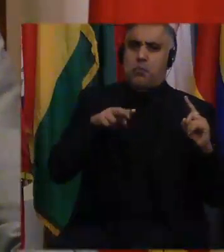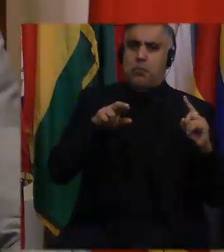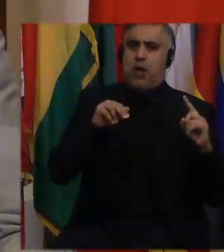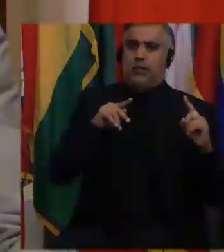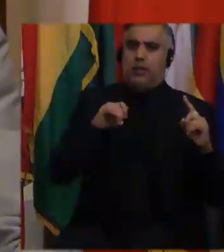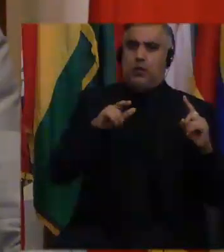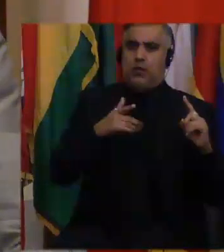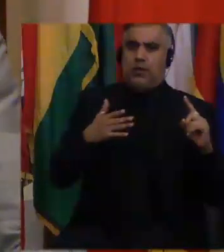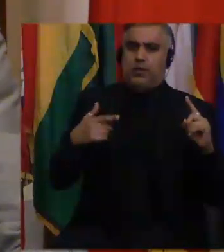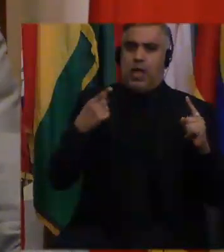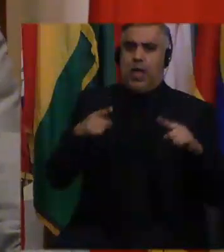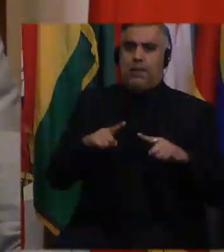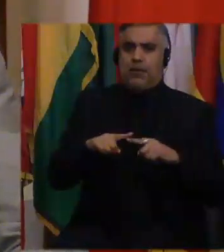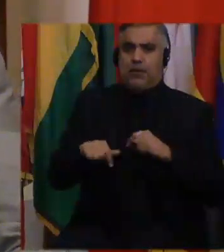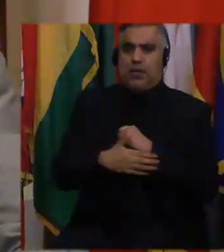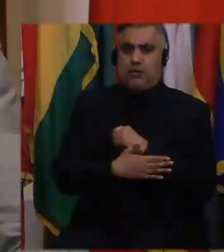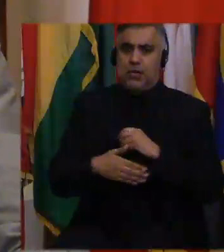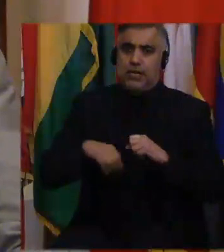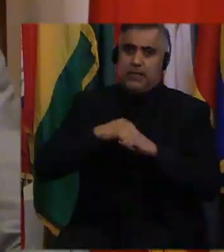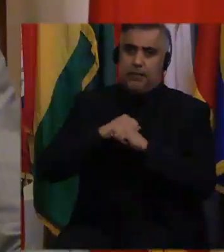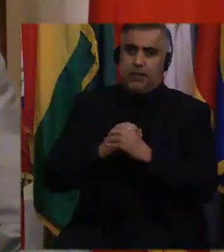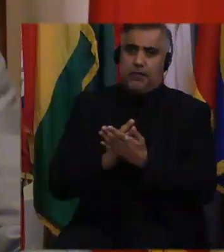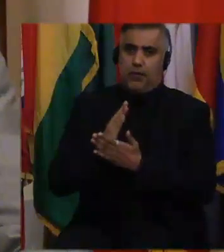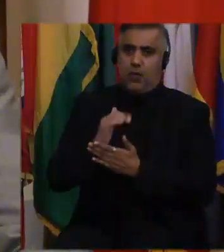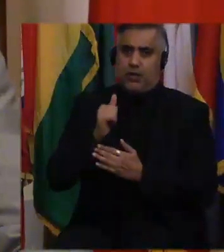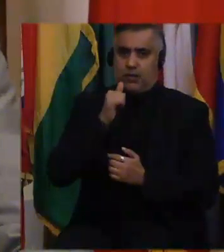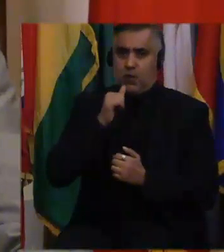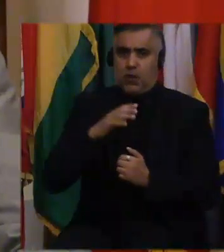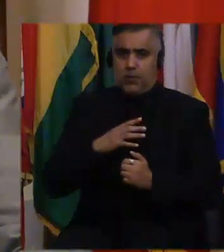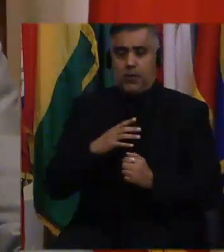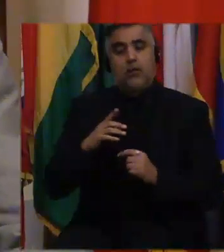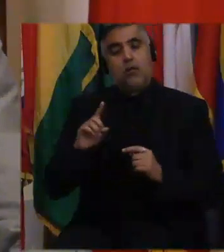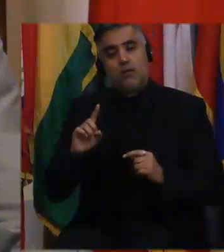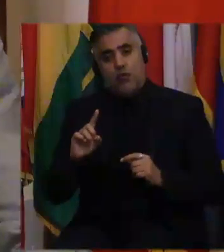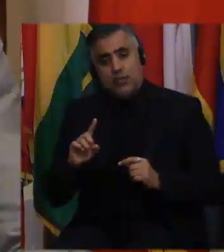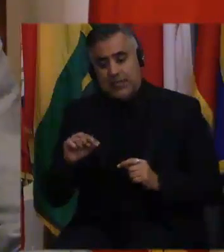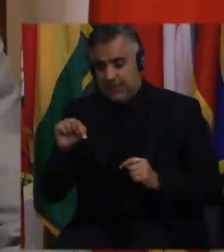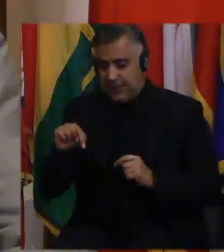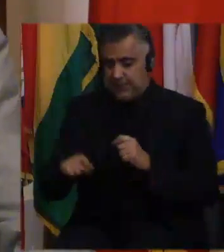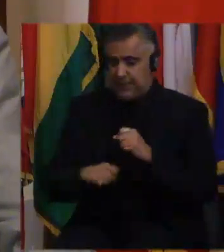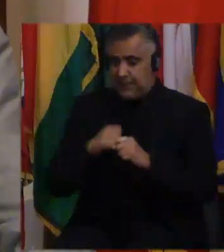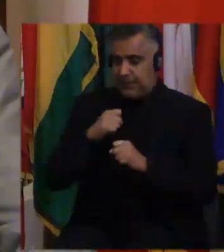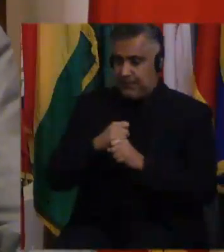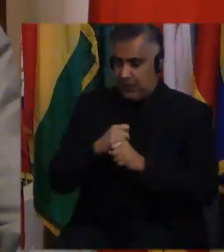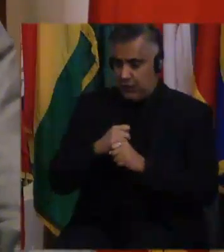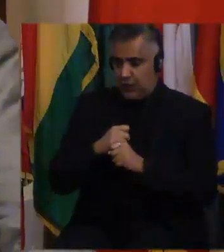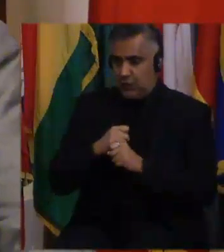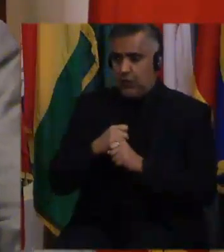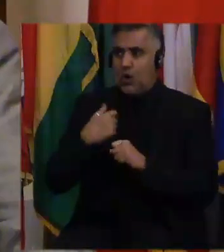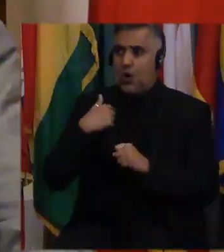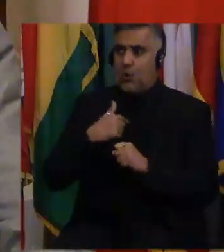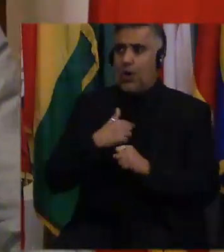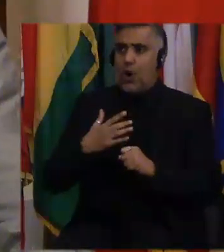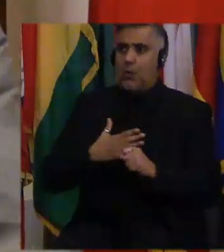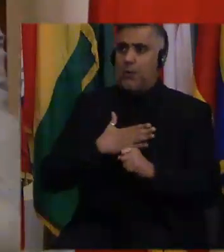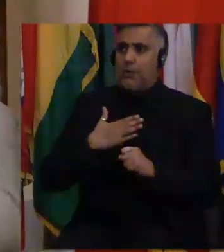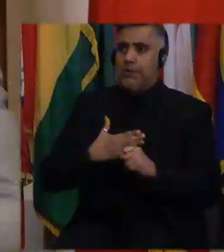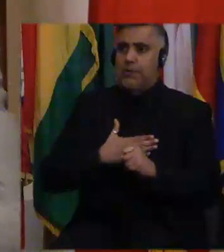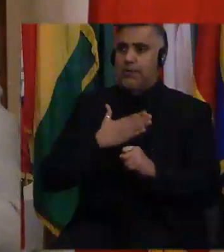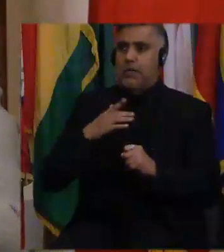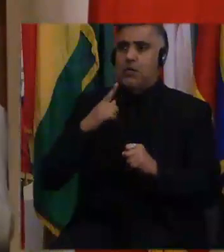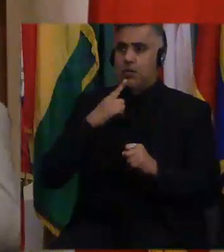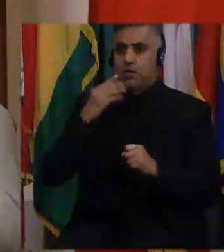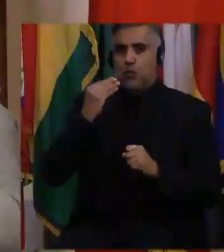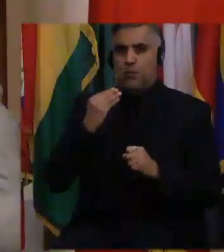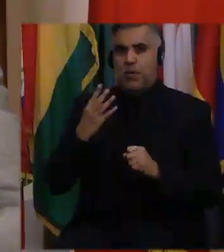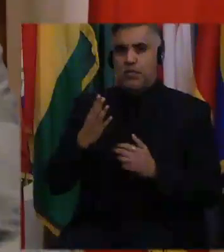defesa dos direitos das mulheres. Este ano, por exemplo, nós, com muito gosto, destacamos algumas iniciativas que o Estado de